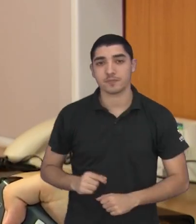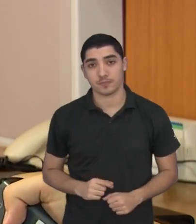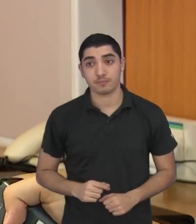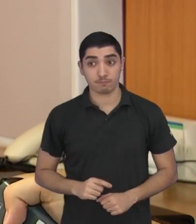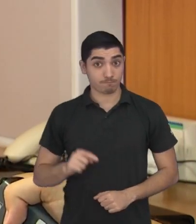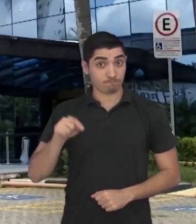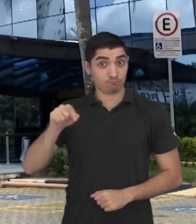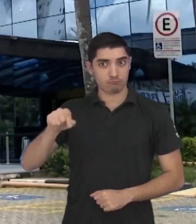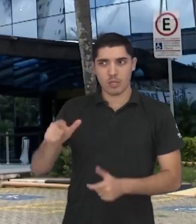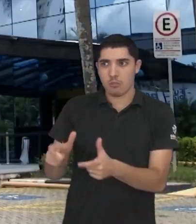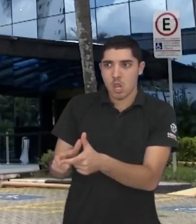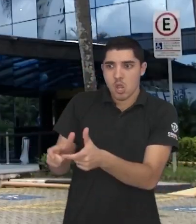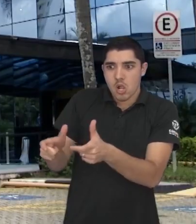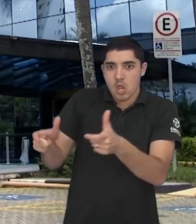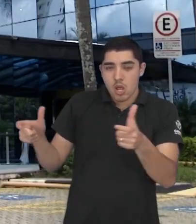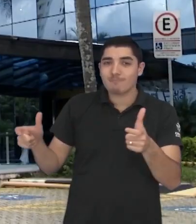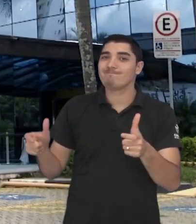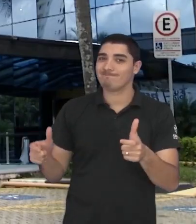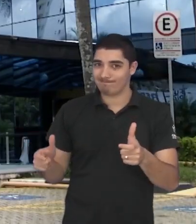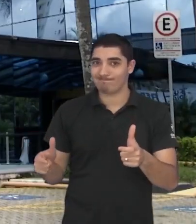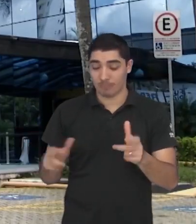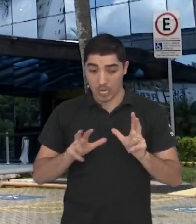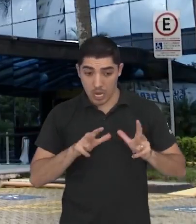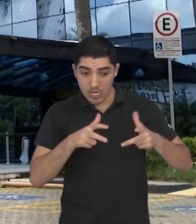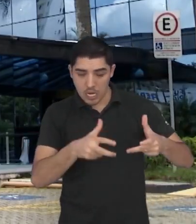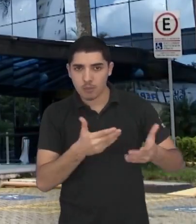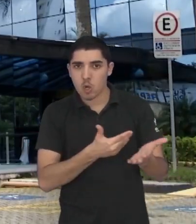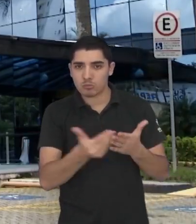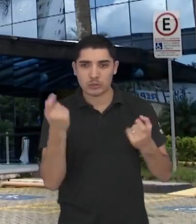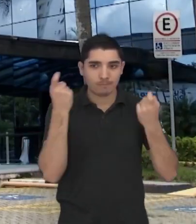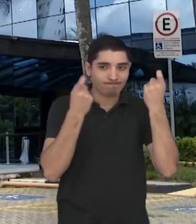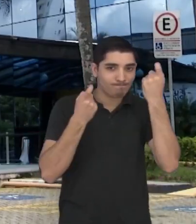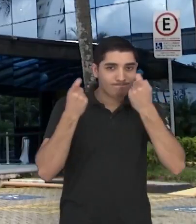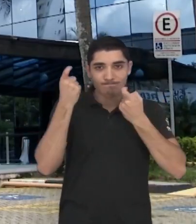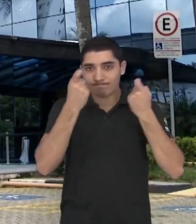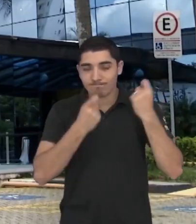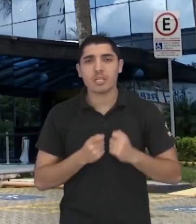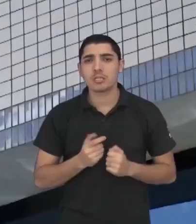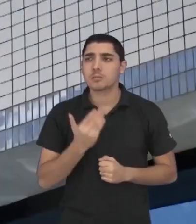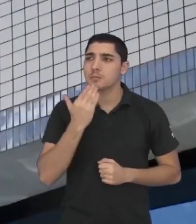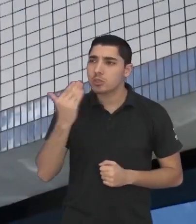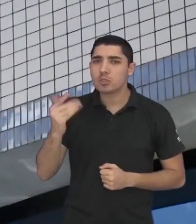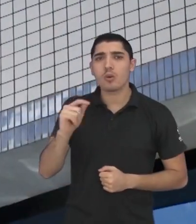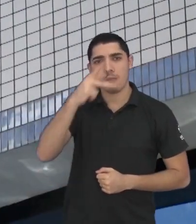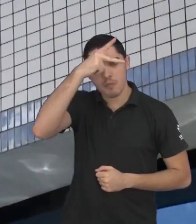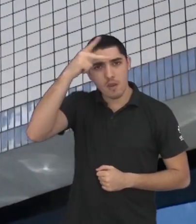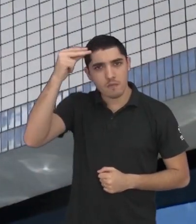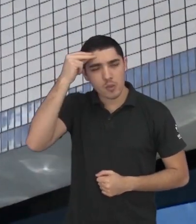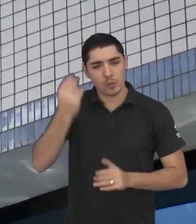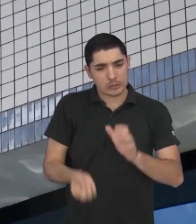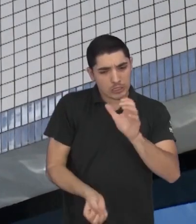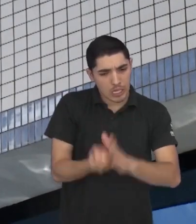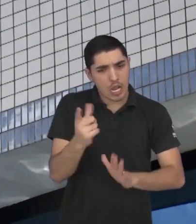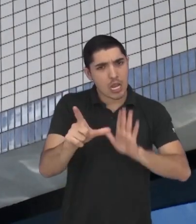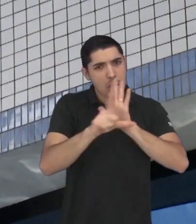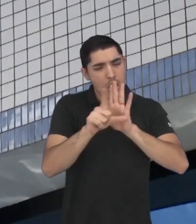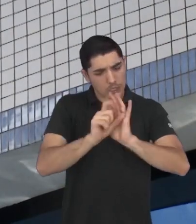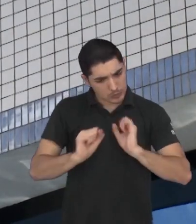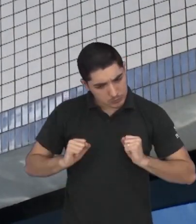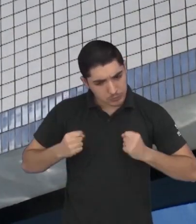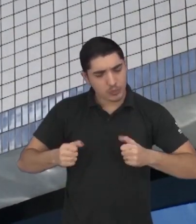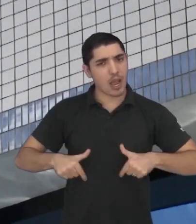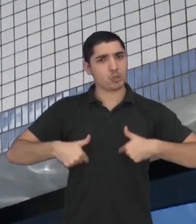da Rodada, que essa é feita dentro dos bares, em parceria com os proprietários, para a gente conscientizar as pessoas: se beber, não dirija. E tem também campanhas, vou